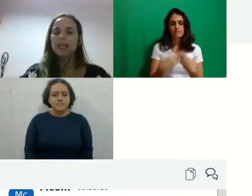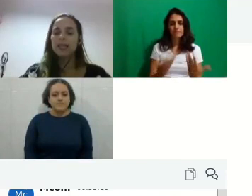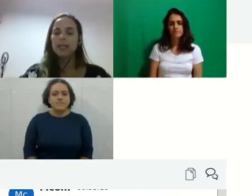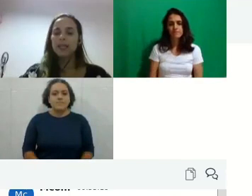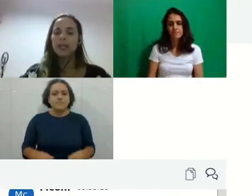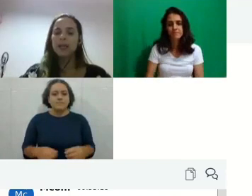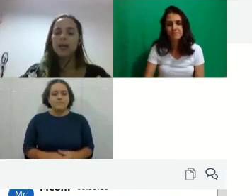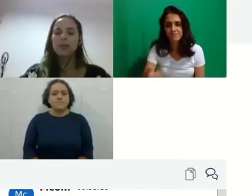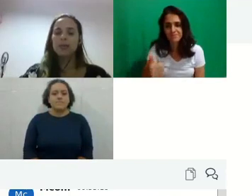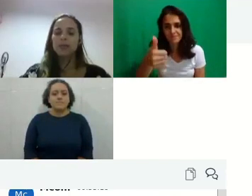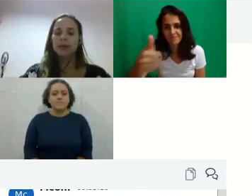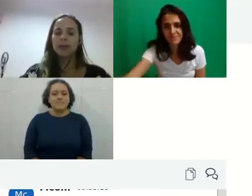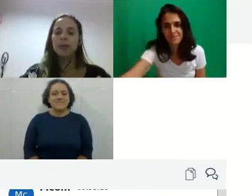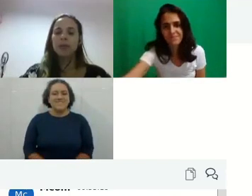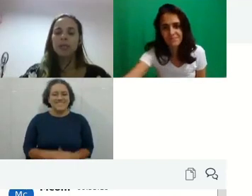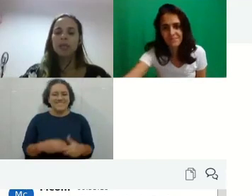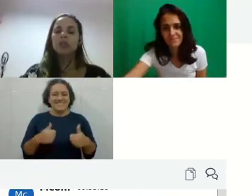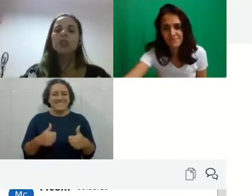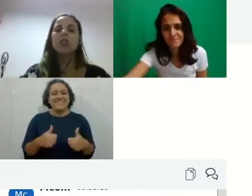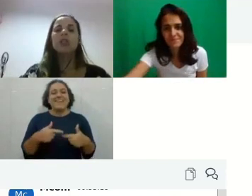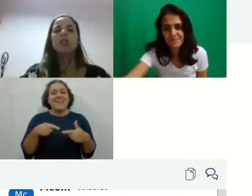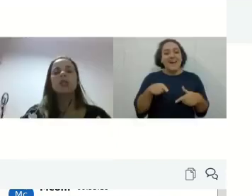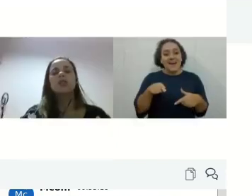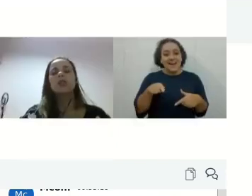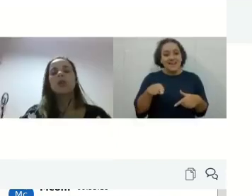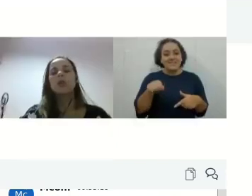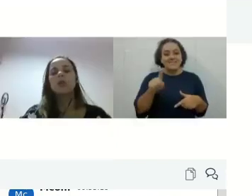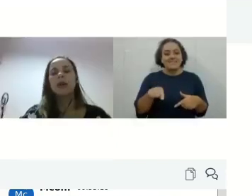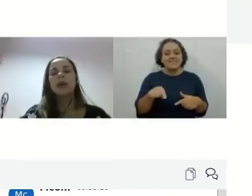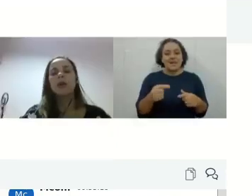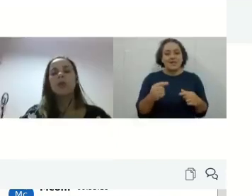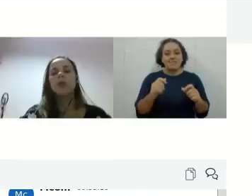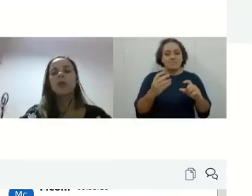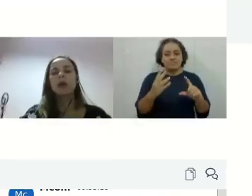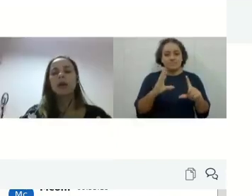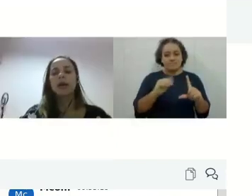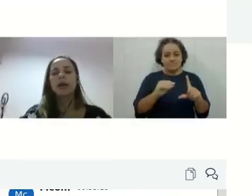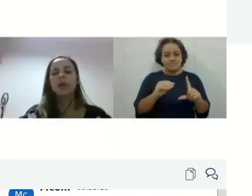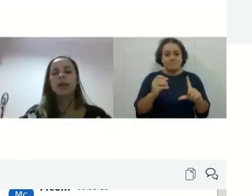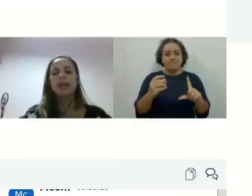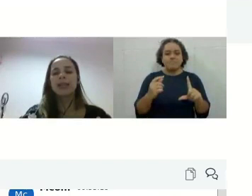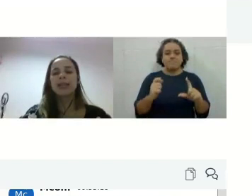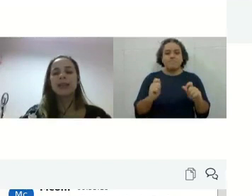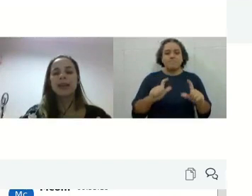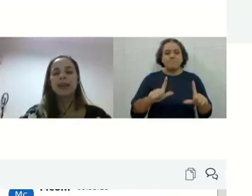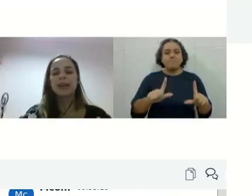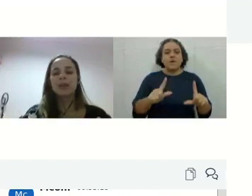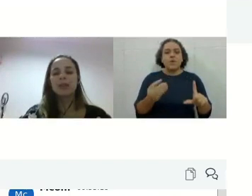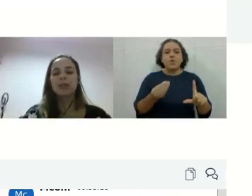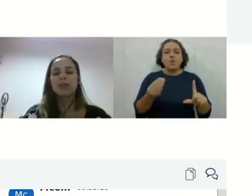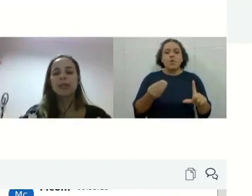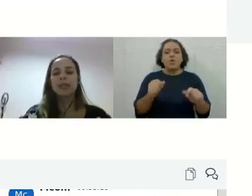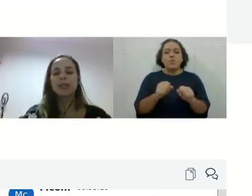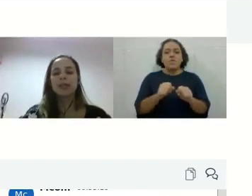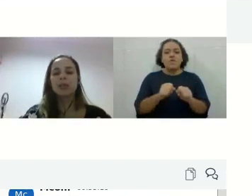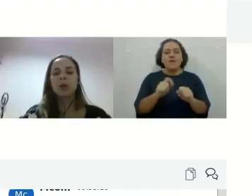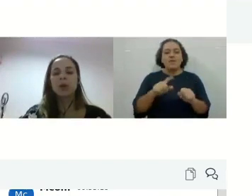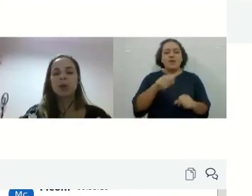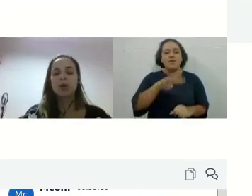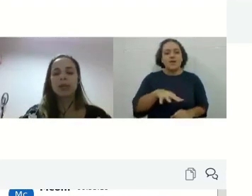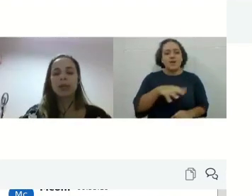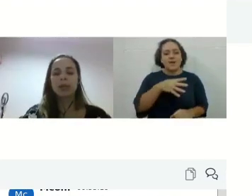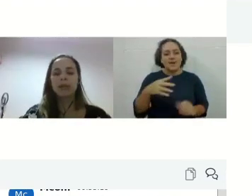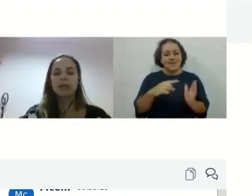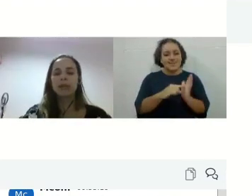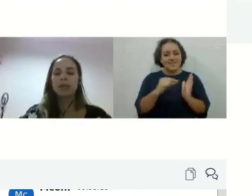esse aqui é uma, né? É um print de como é o calendário acadêmico de vocês, tem uma